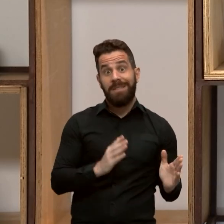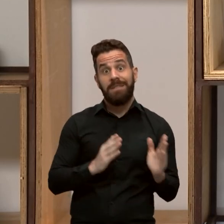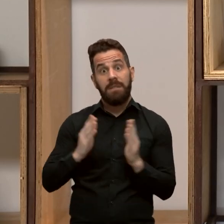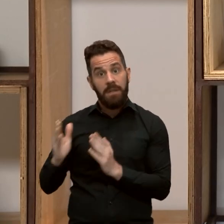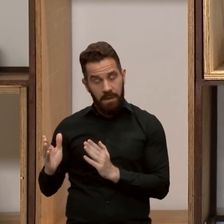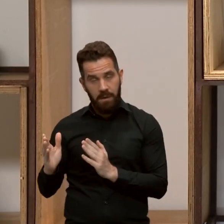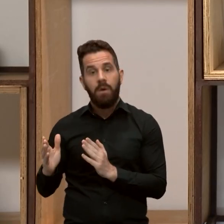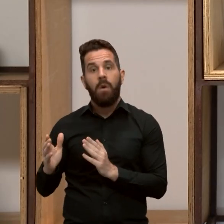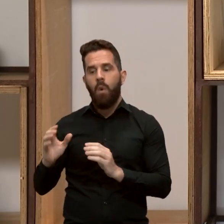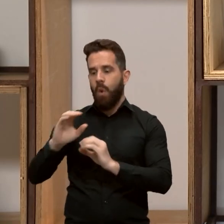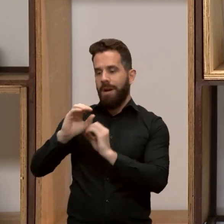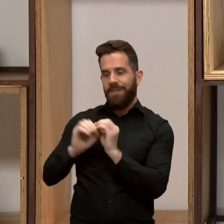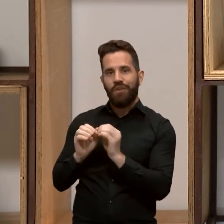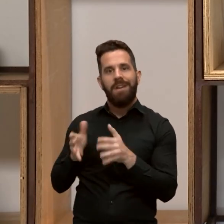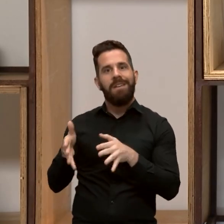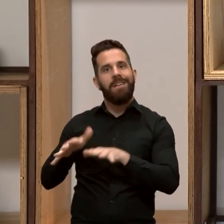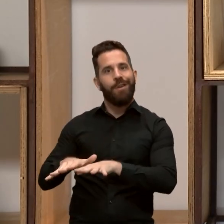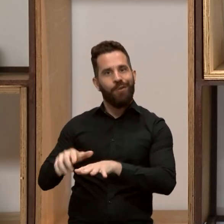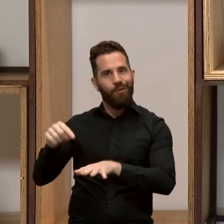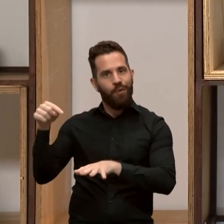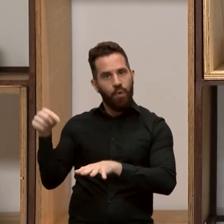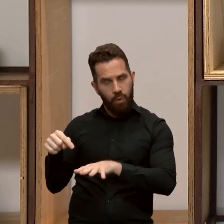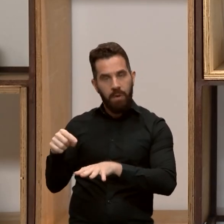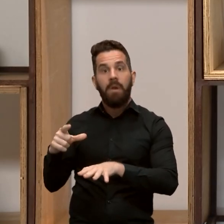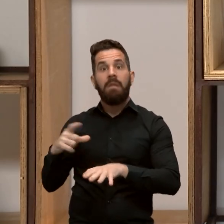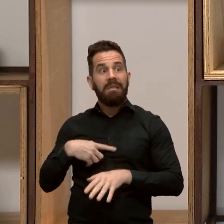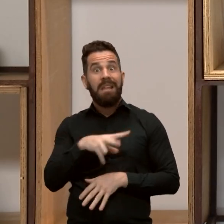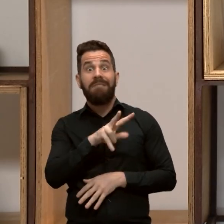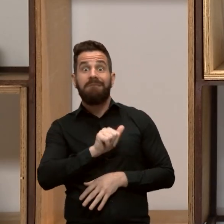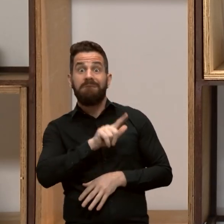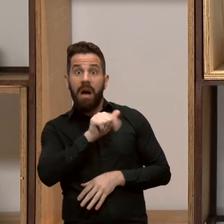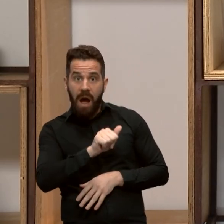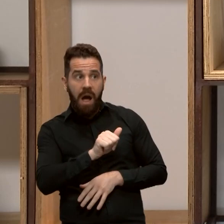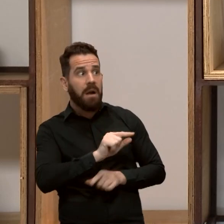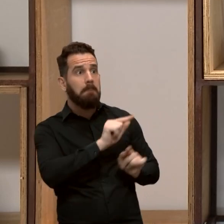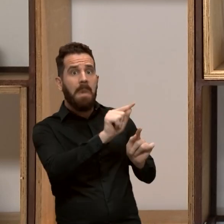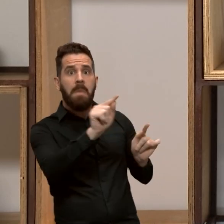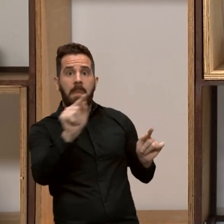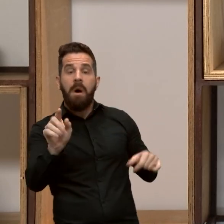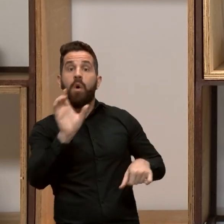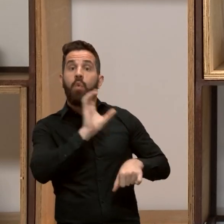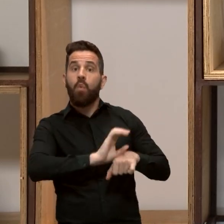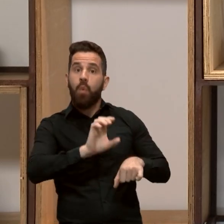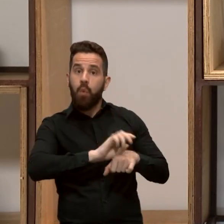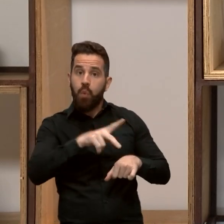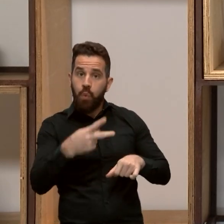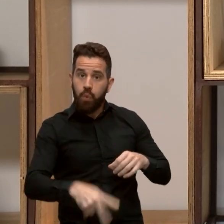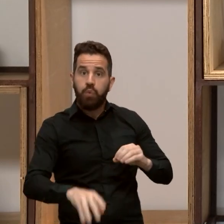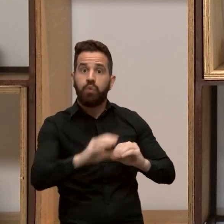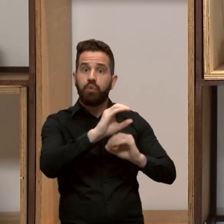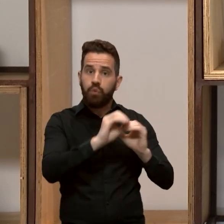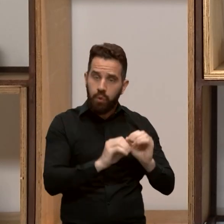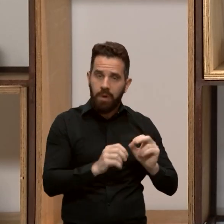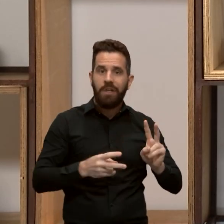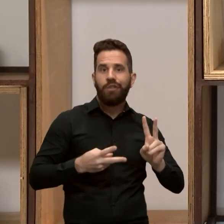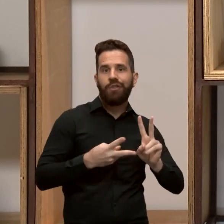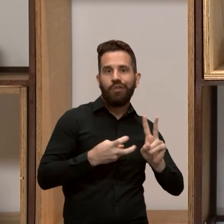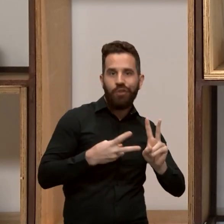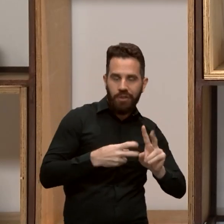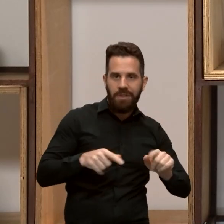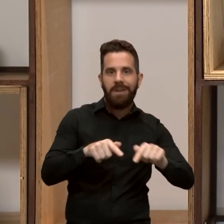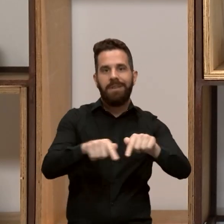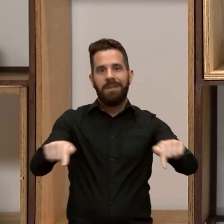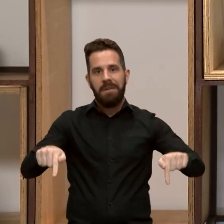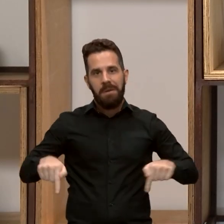o UFG Inclui, que cria vagas de cursos aqui na UFG para indígenas e quilombolas.